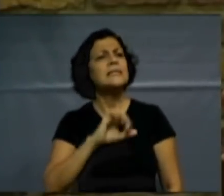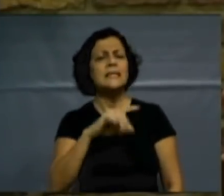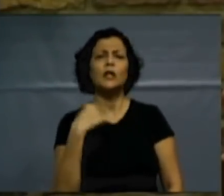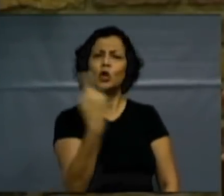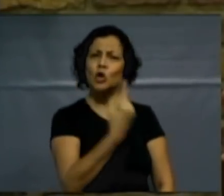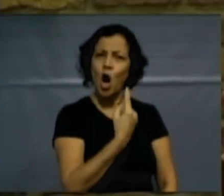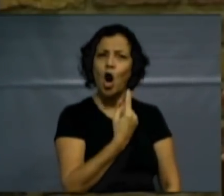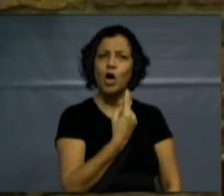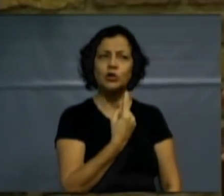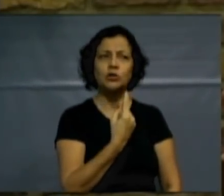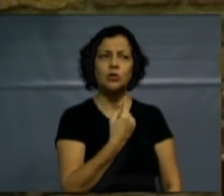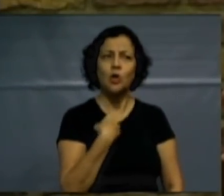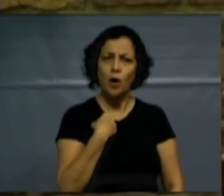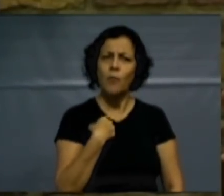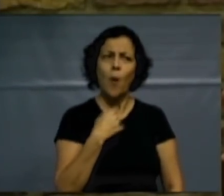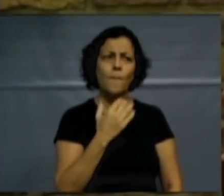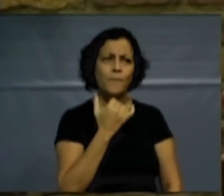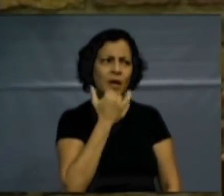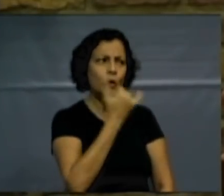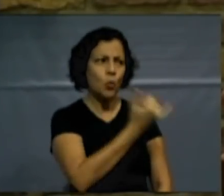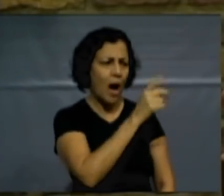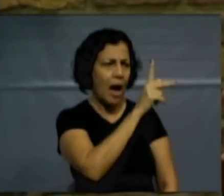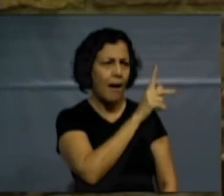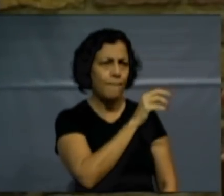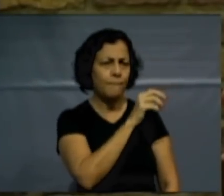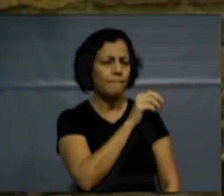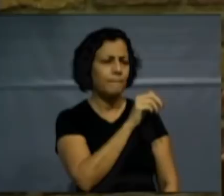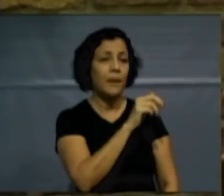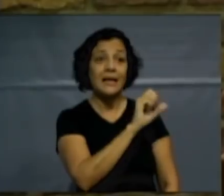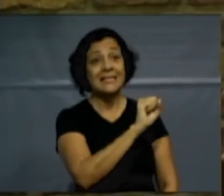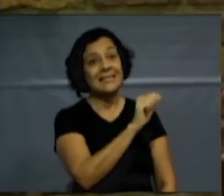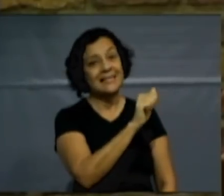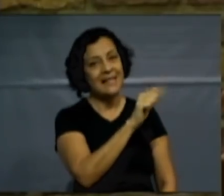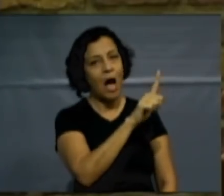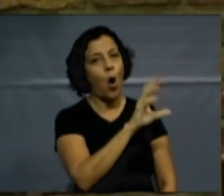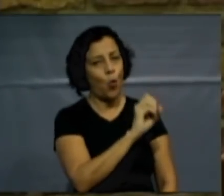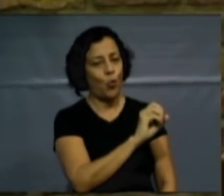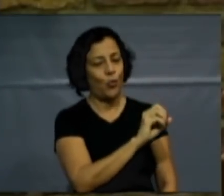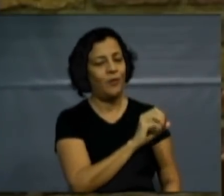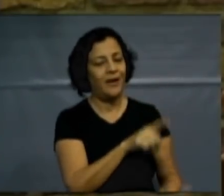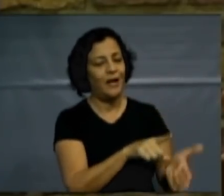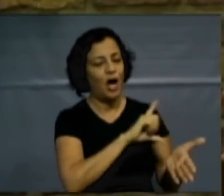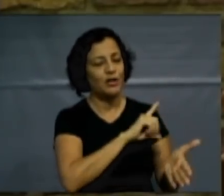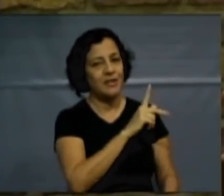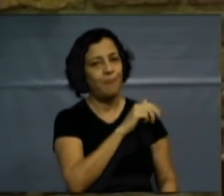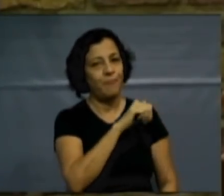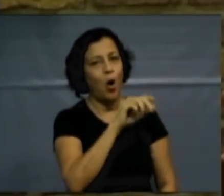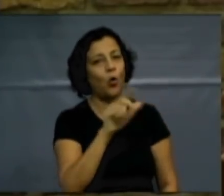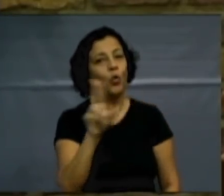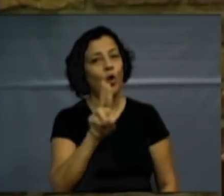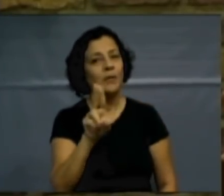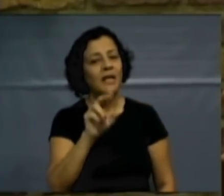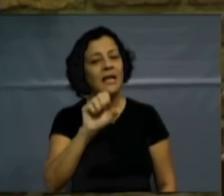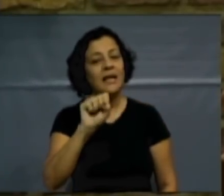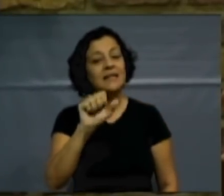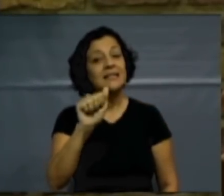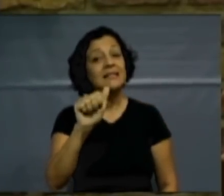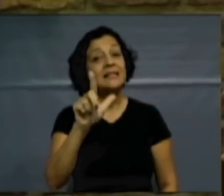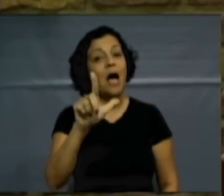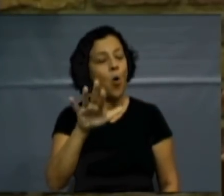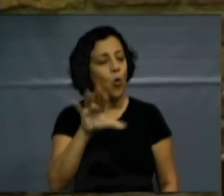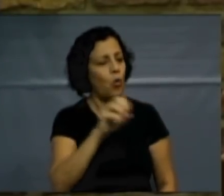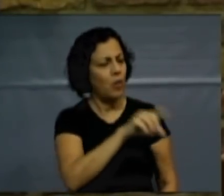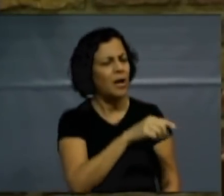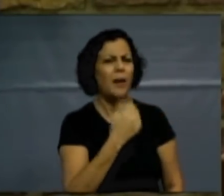nós, será que a gente perdoaria Paulo? Aliás, Saulo, ainda enquanto Saulo, o que vocês acham? A gente perdoaria, não perdoaria? Não,